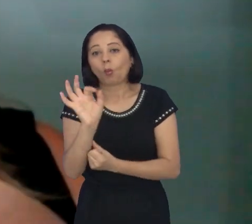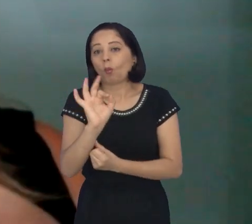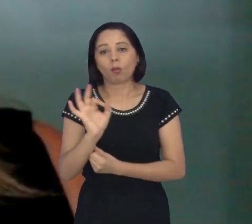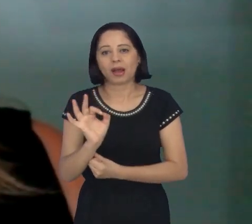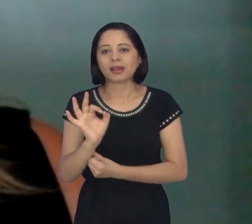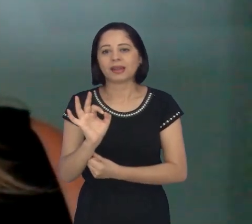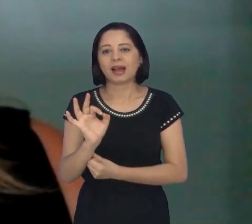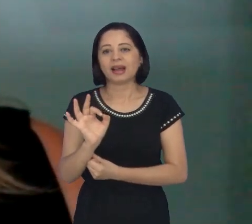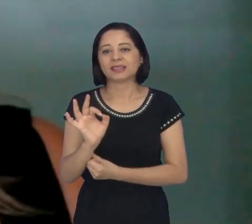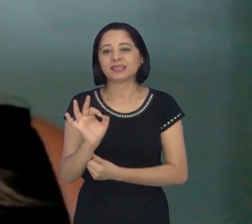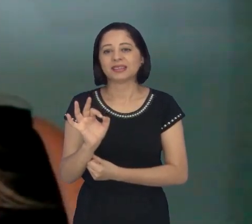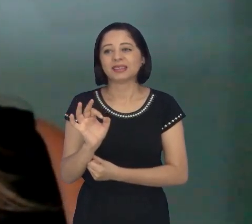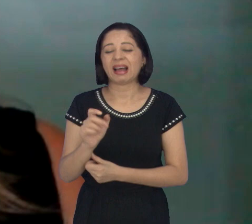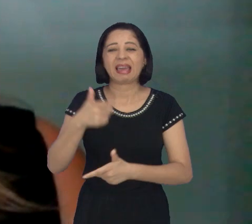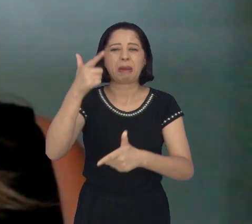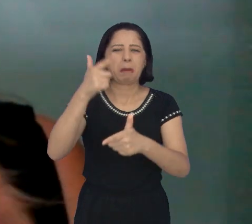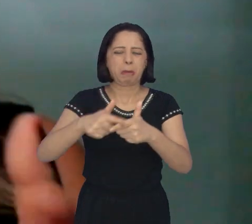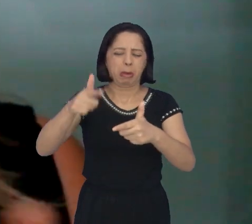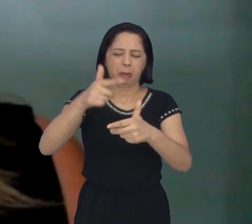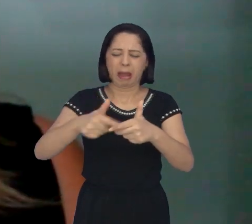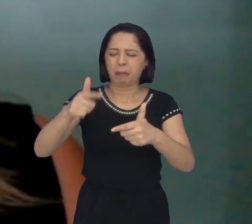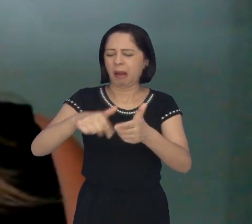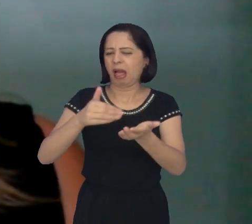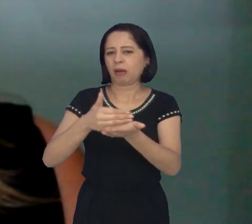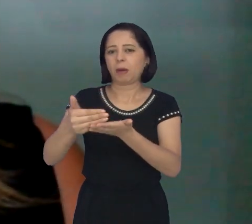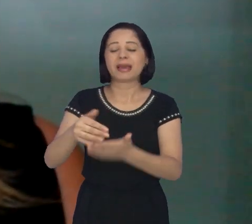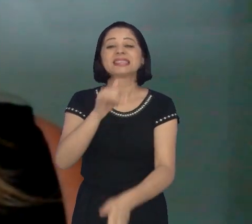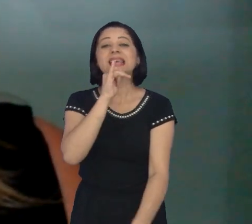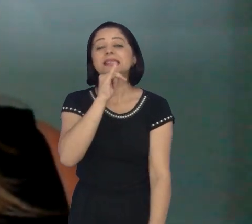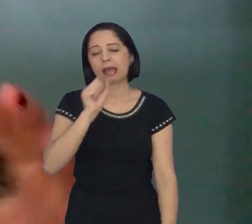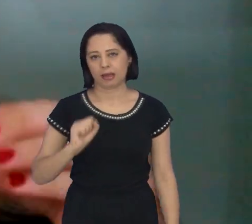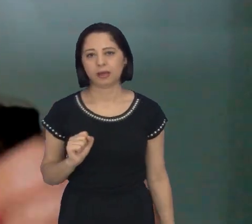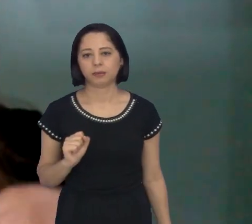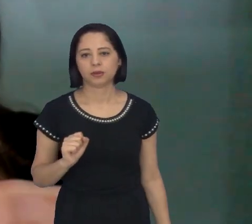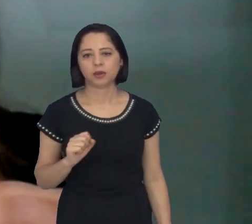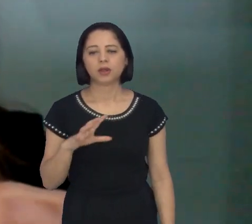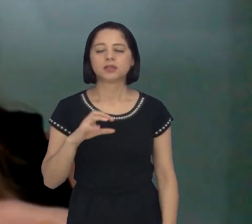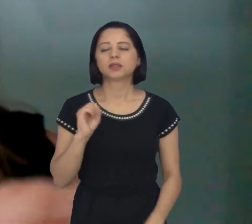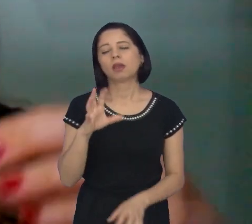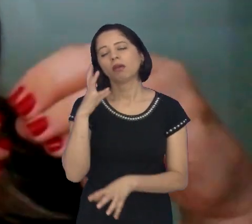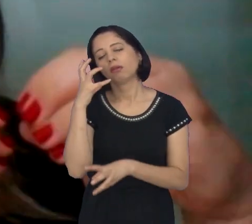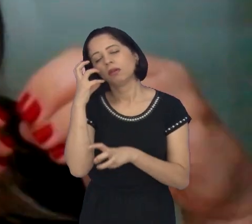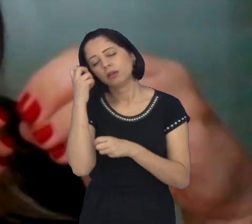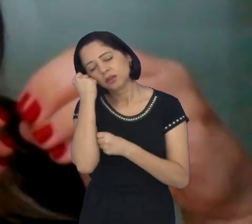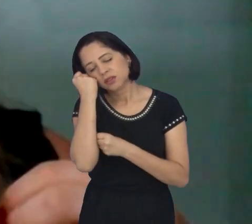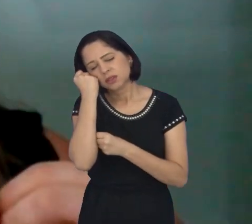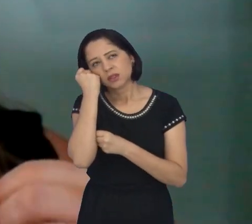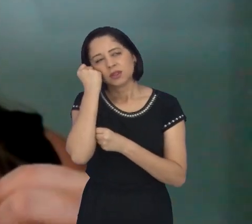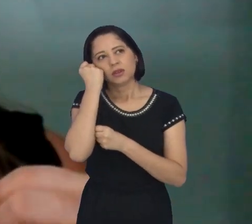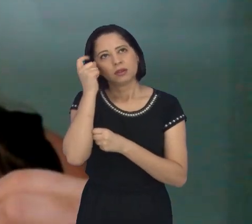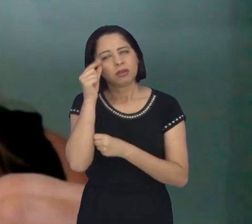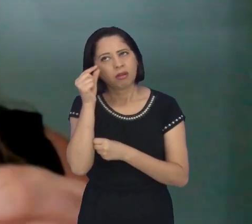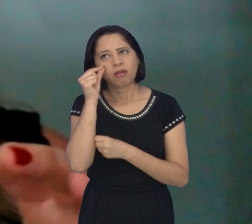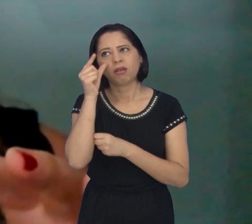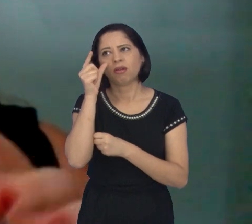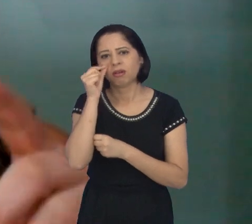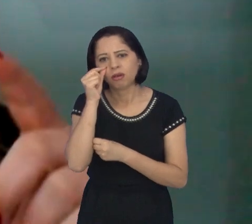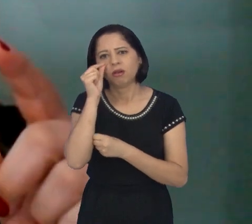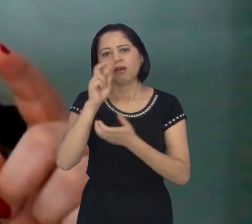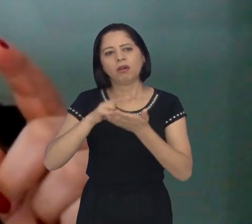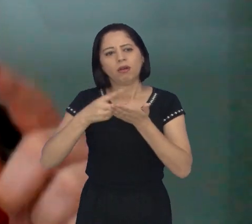dar problema entre um monte de coisas. Por exemplo, quando a gente dorme mal, quando a gente tem uma noite de sono mal